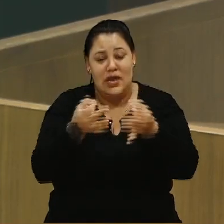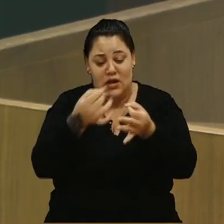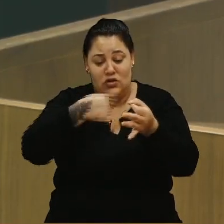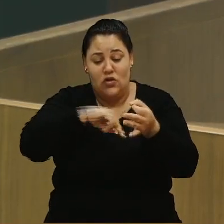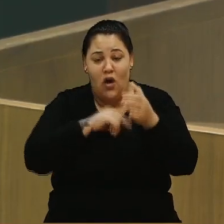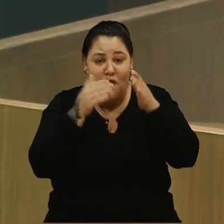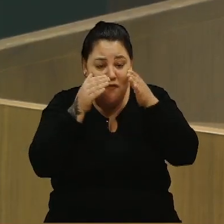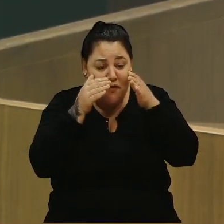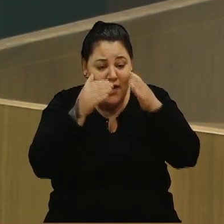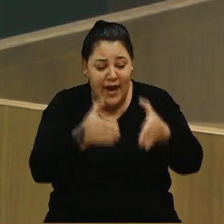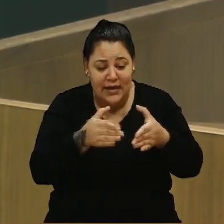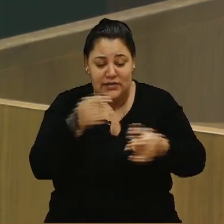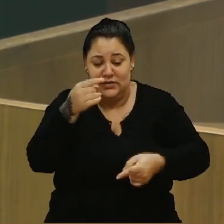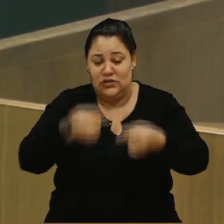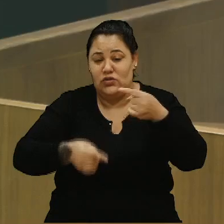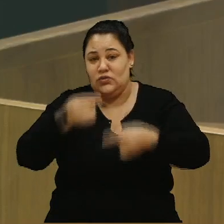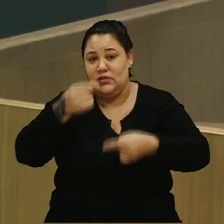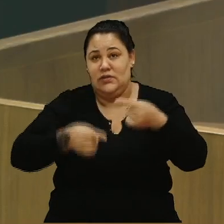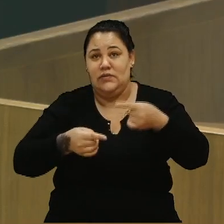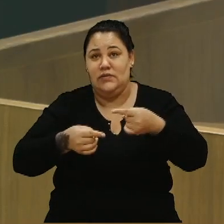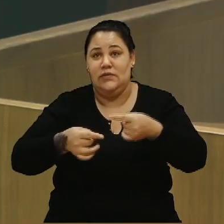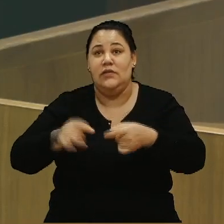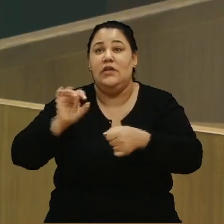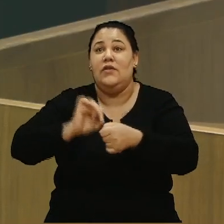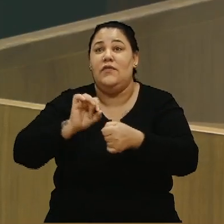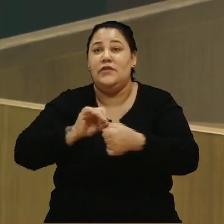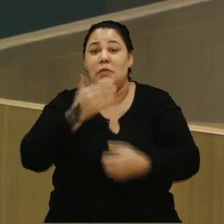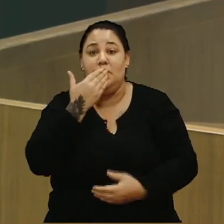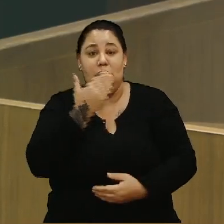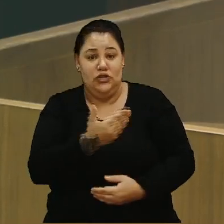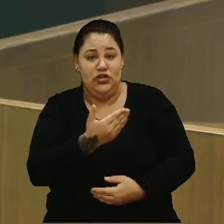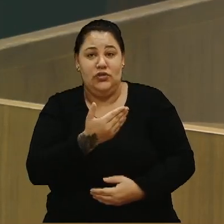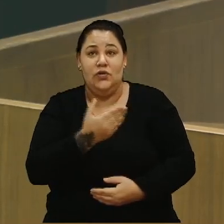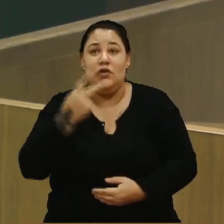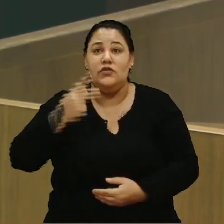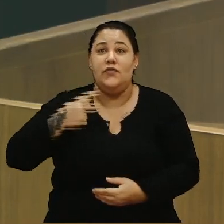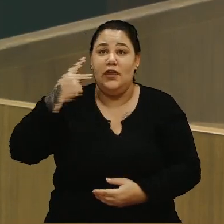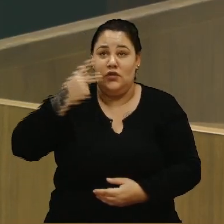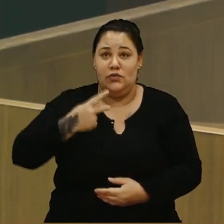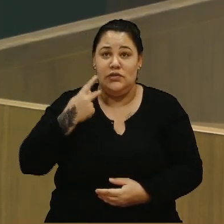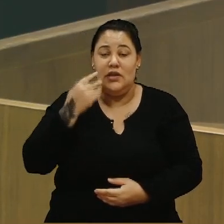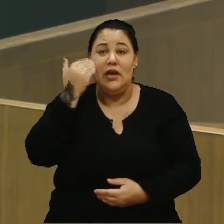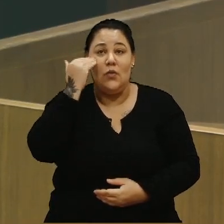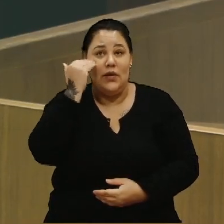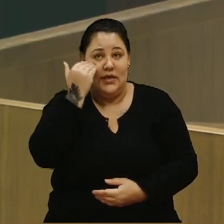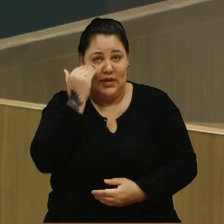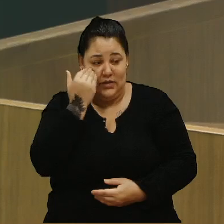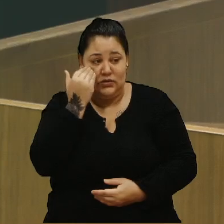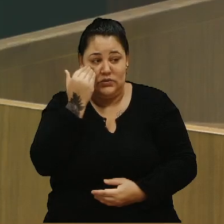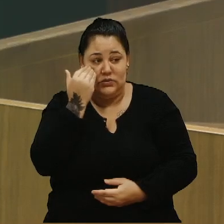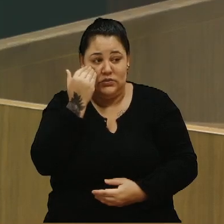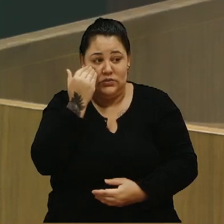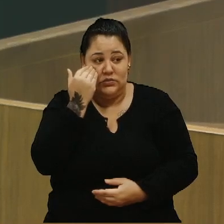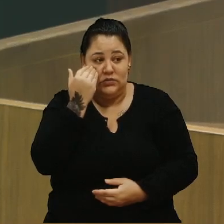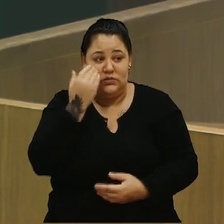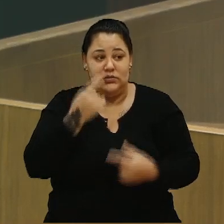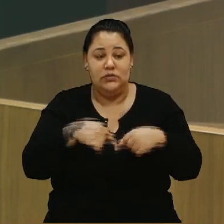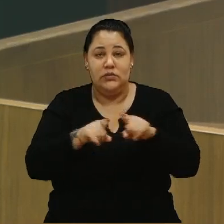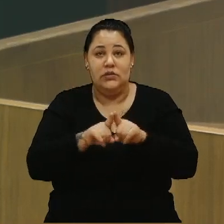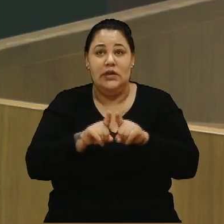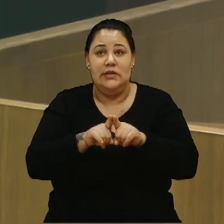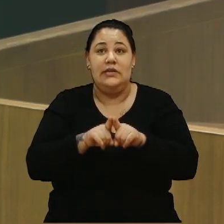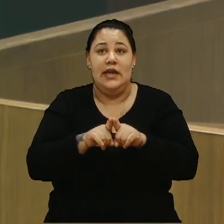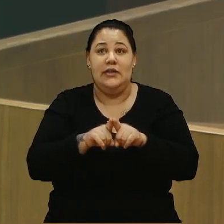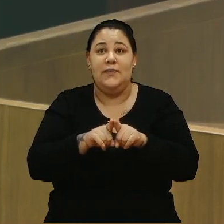focássemos nesses debates. Então, faço um apelo aqui para os nobres colegas, entendo, né? E talvez se eu tivesse coisas para falar, eu teria coisas